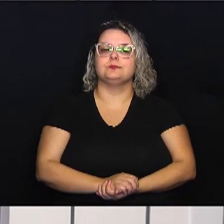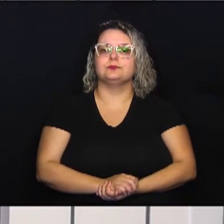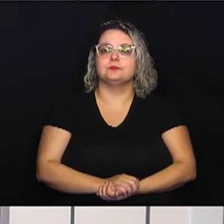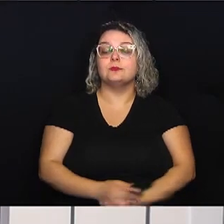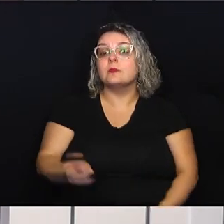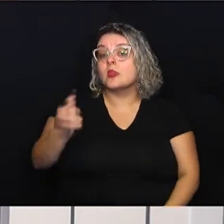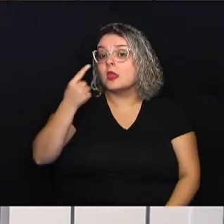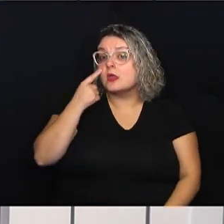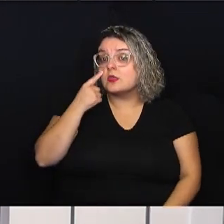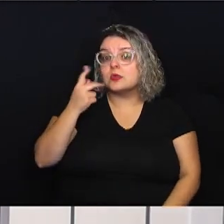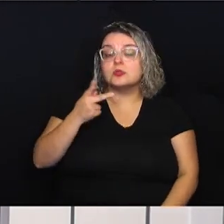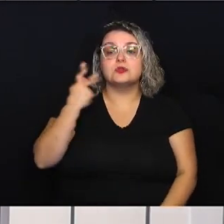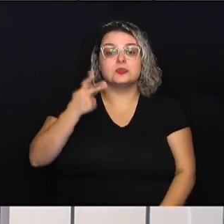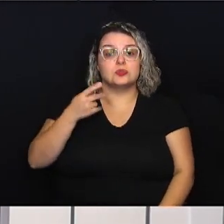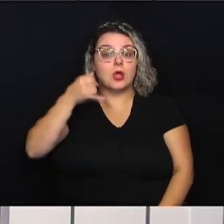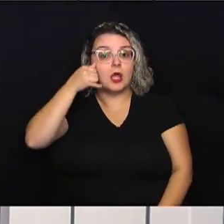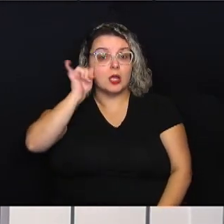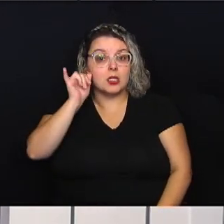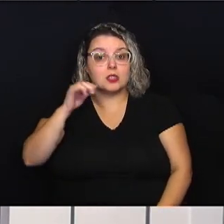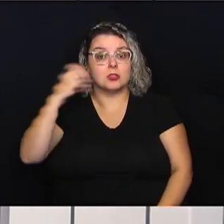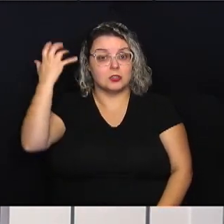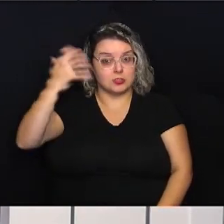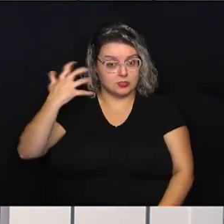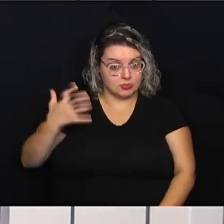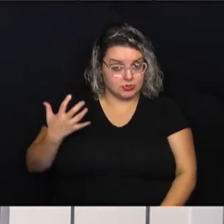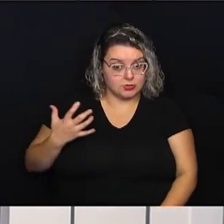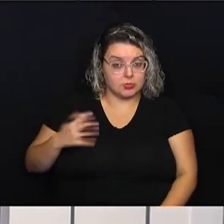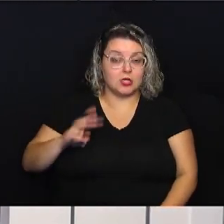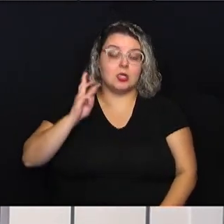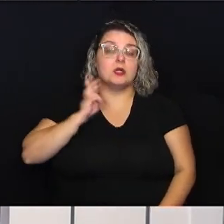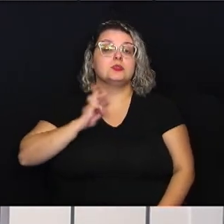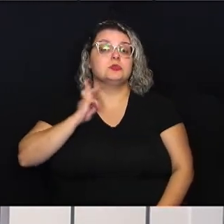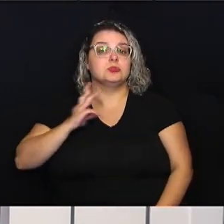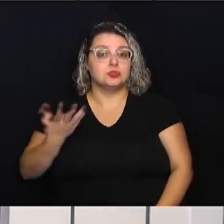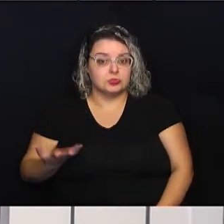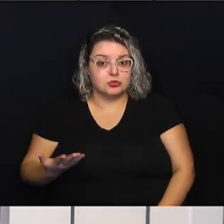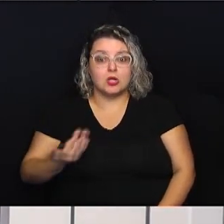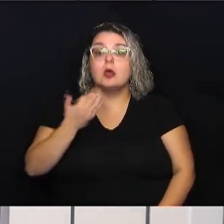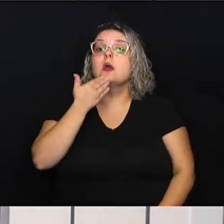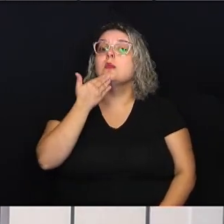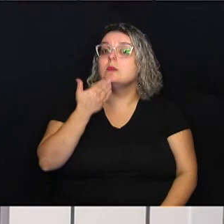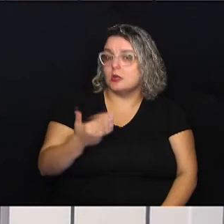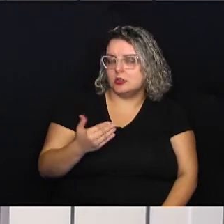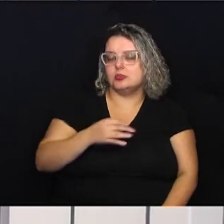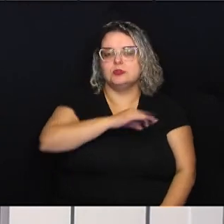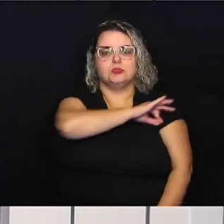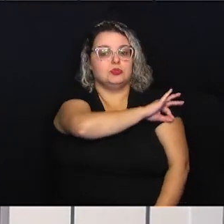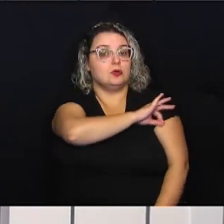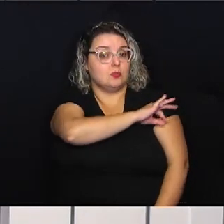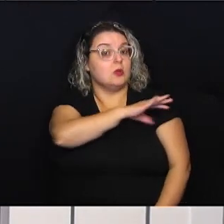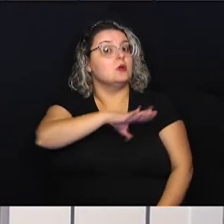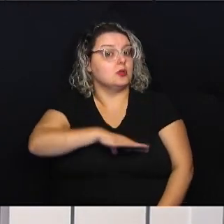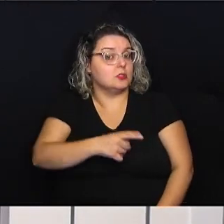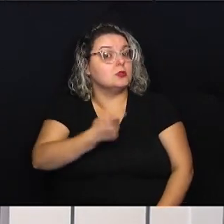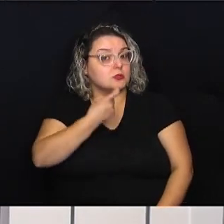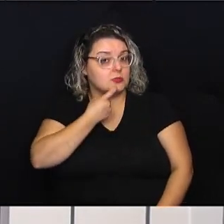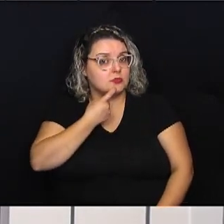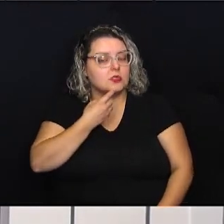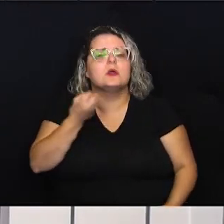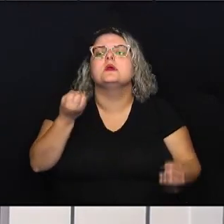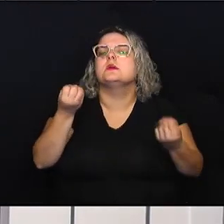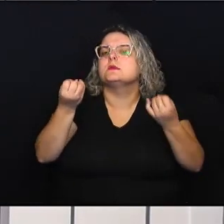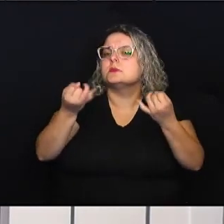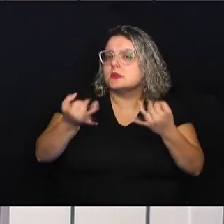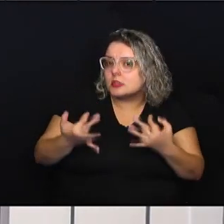os vereadores Paulo Búfalo, Guida Calisto e Cecílio Santos estão pedindo à Prefeitura de Campinas